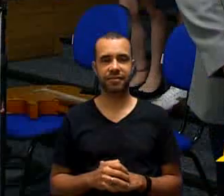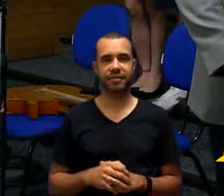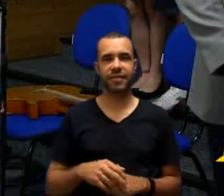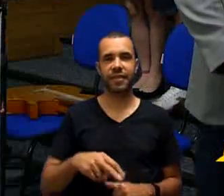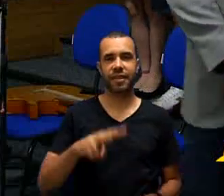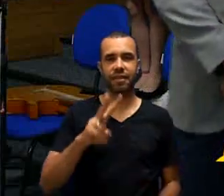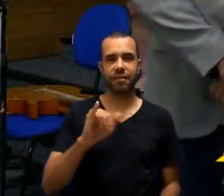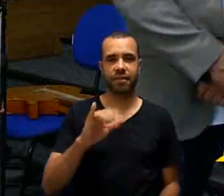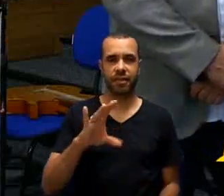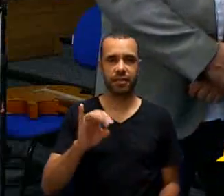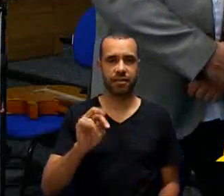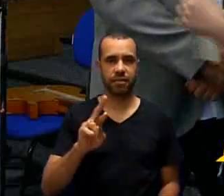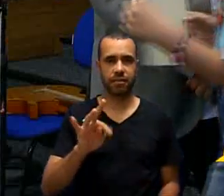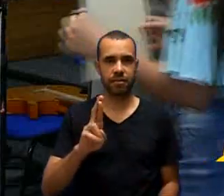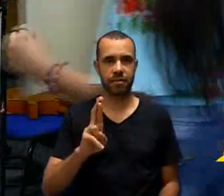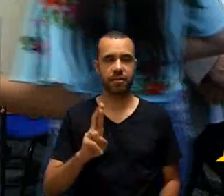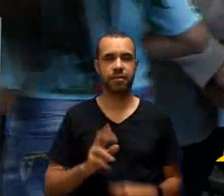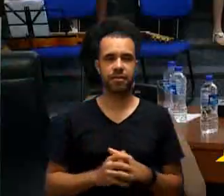Vitor Moraes Freitas.